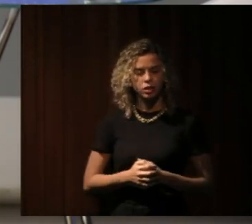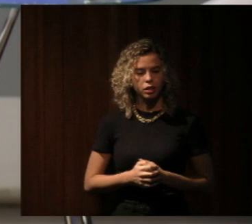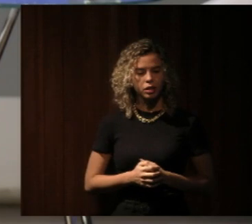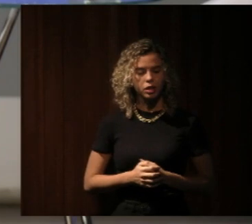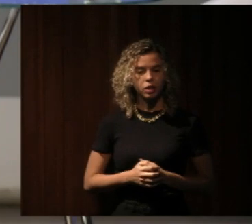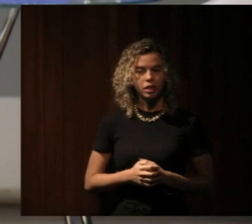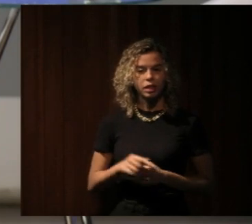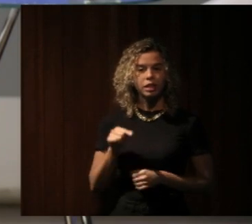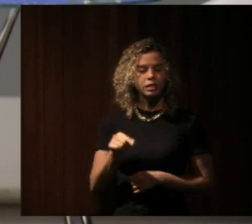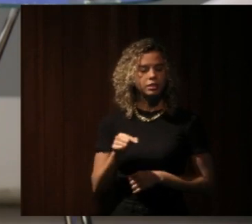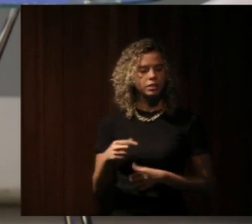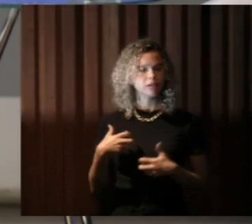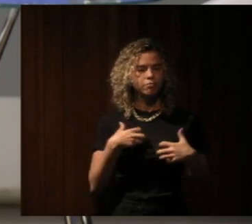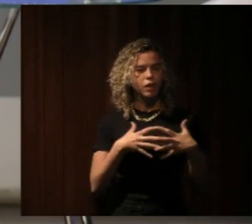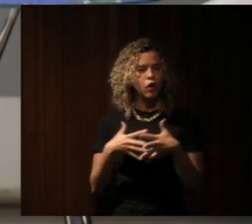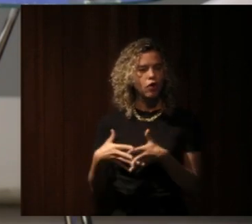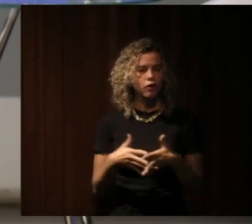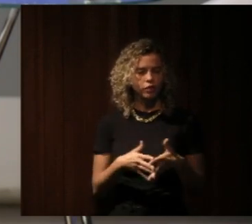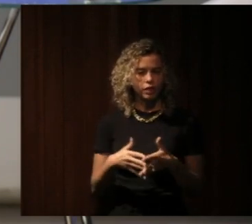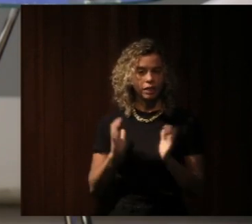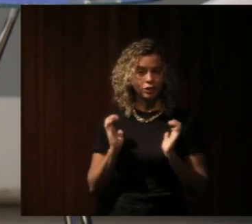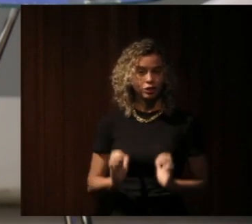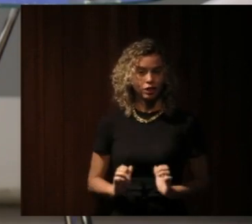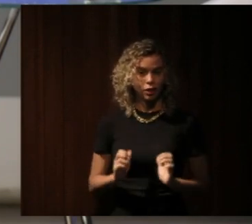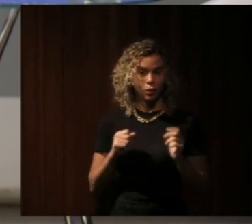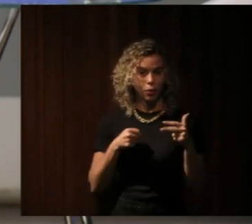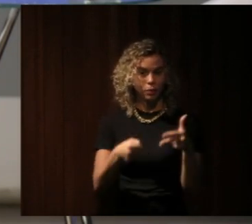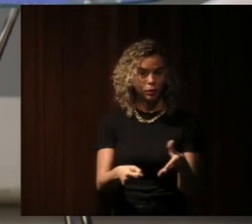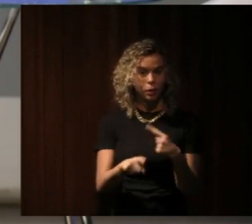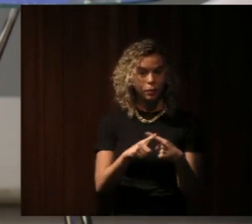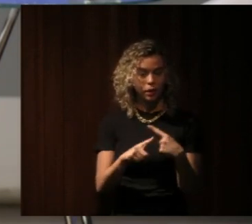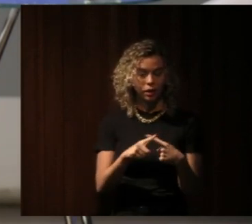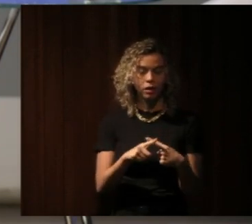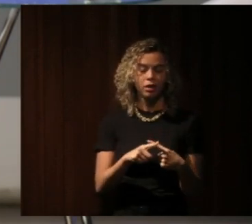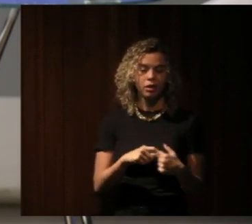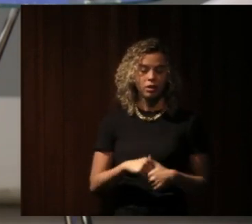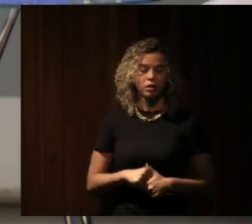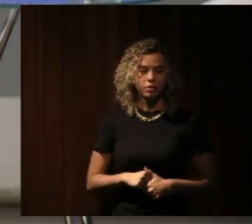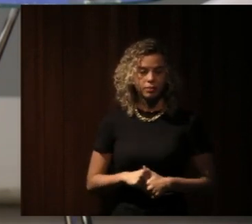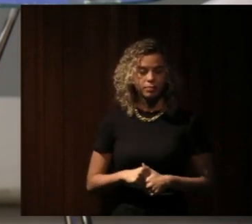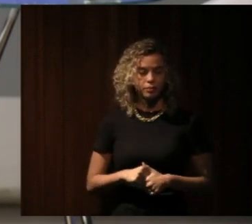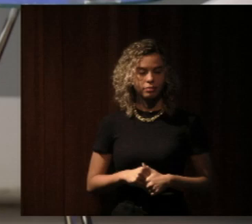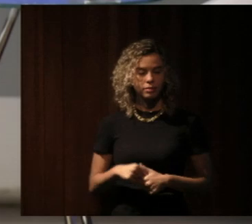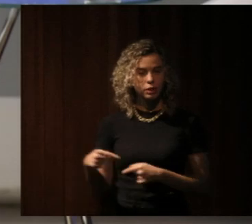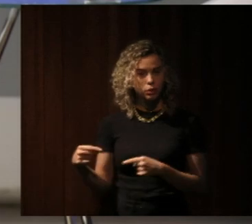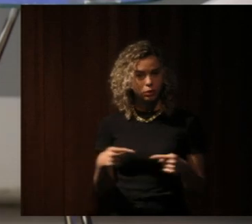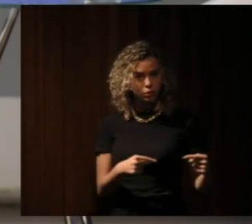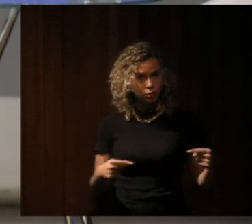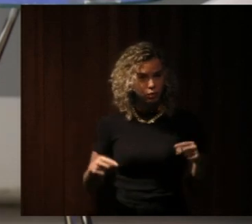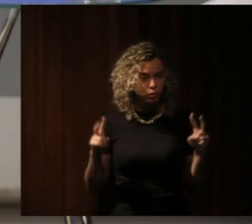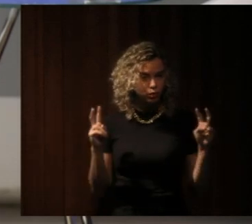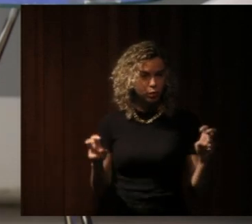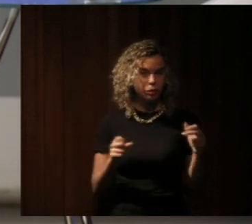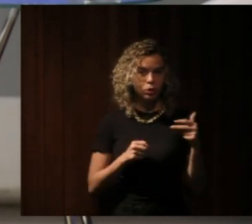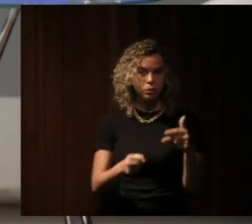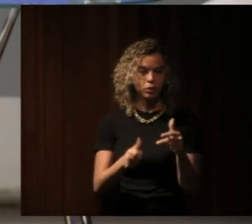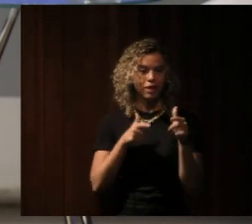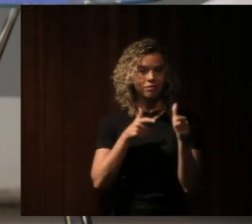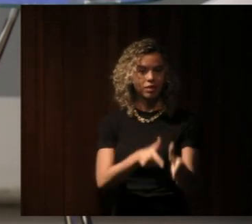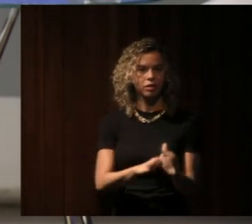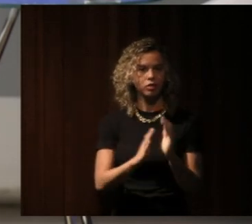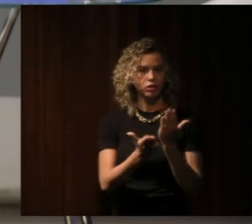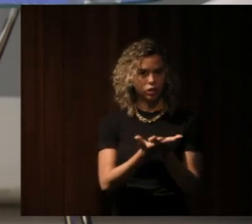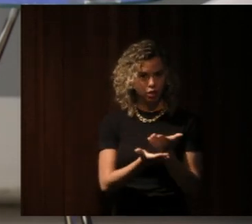foram esses dilemas éticos dessa cobertura porque acho que essa esse esse essa discussão sobre a cobertura dos ataques